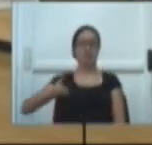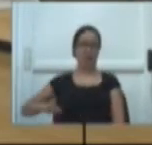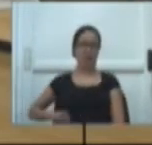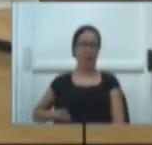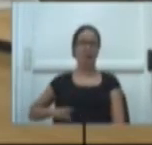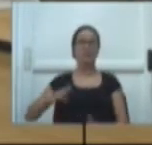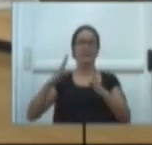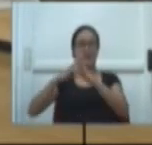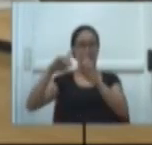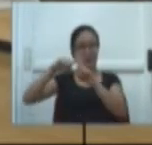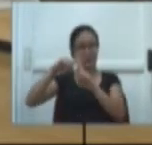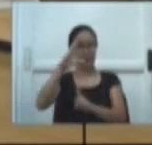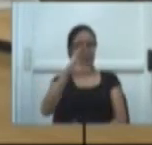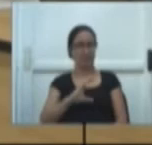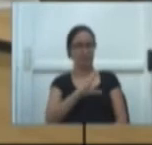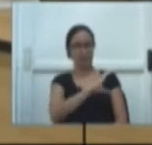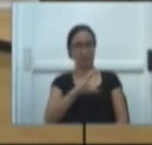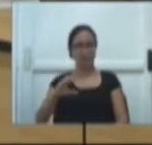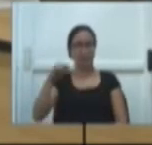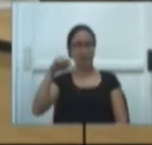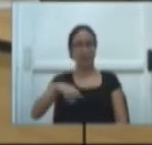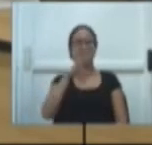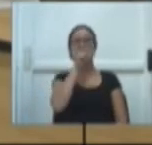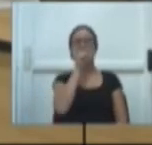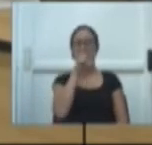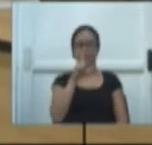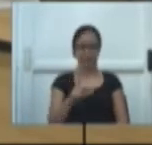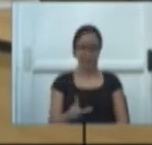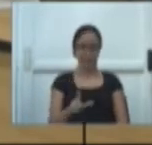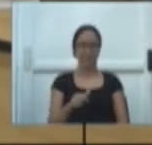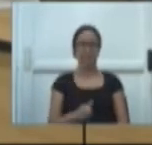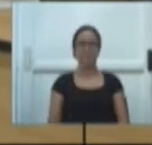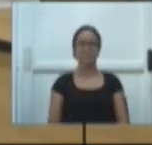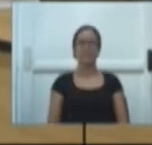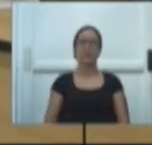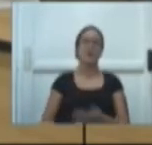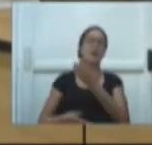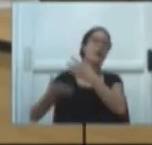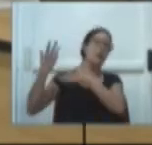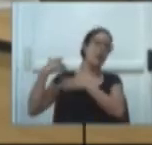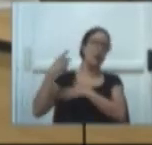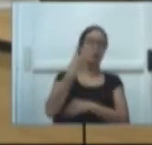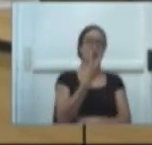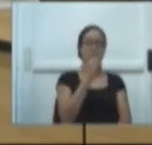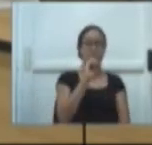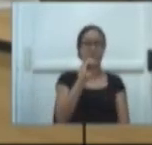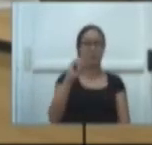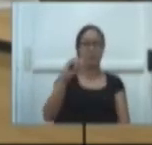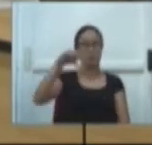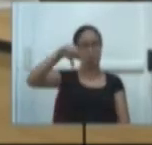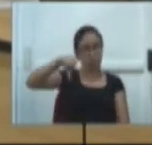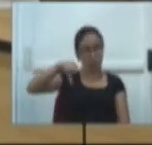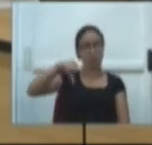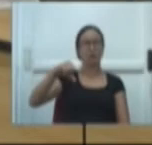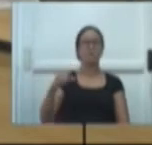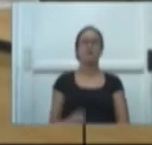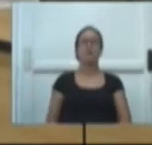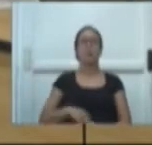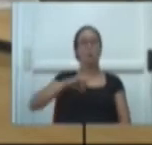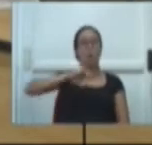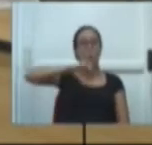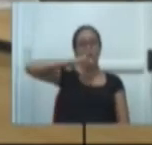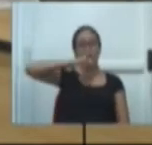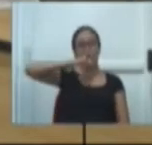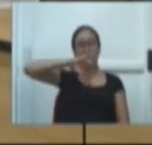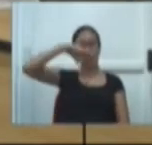Desde 2009, ordenado por Dom Wilson Dias de Oliveira, o reverendíssimo bispo diocesano